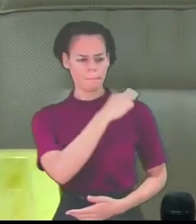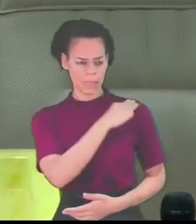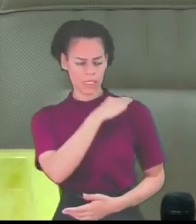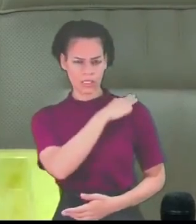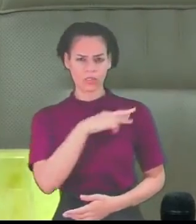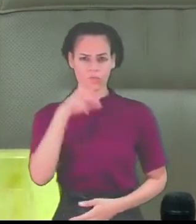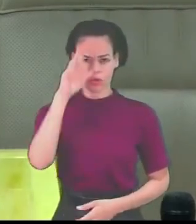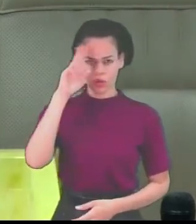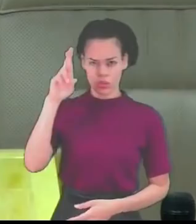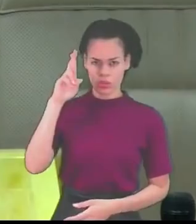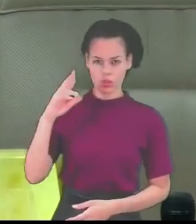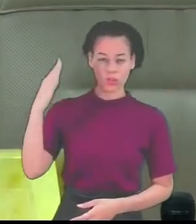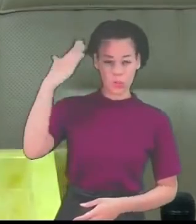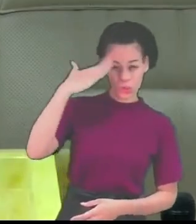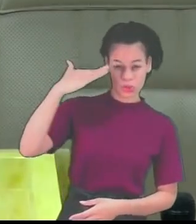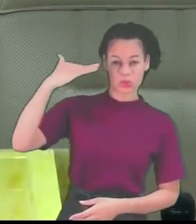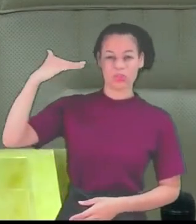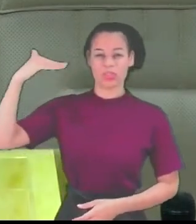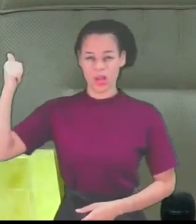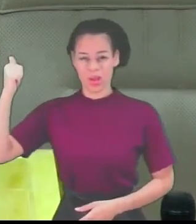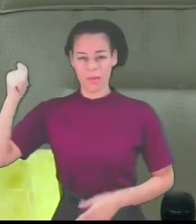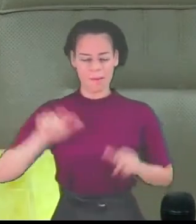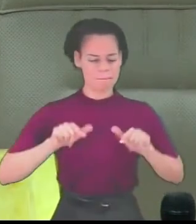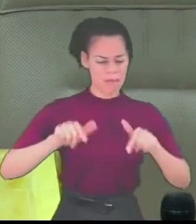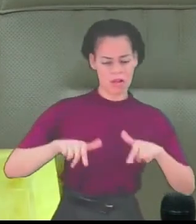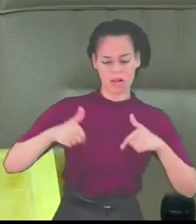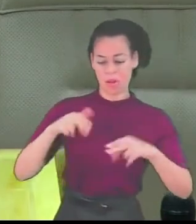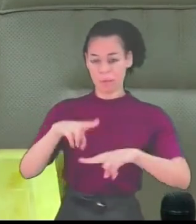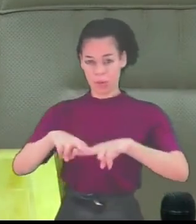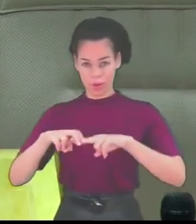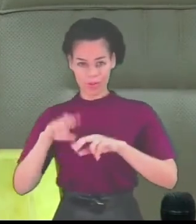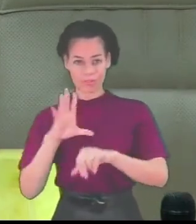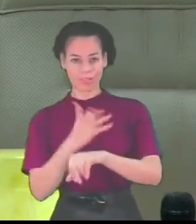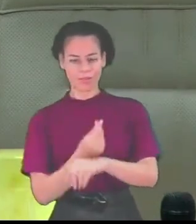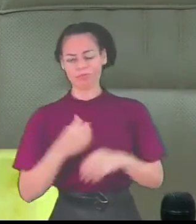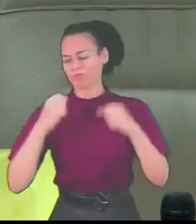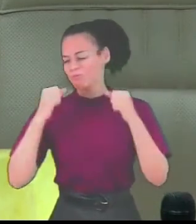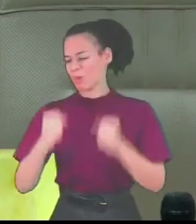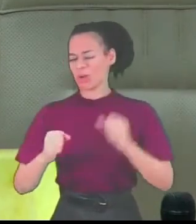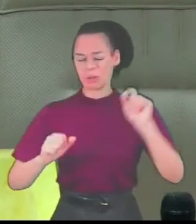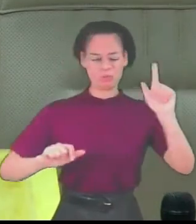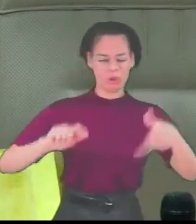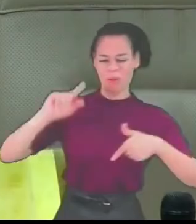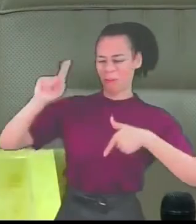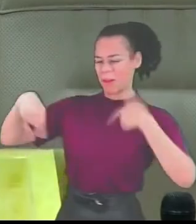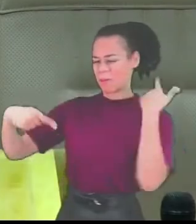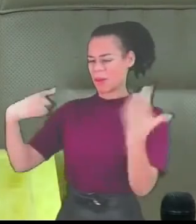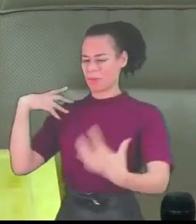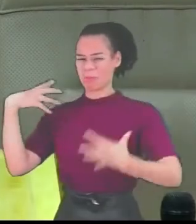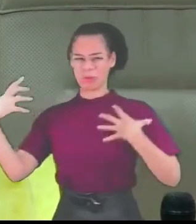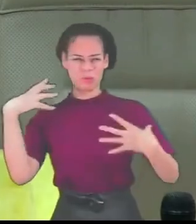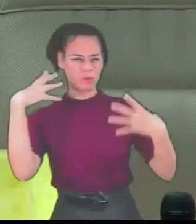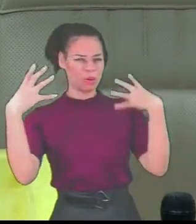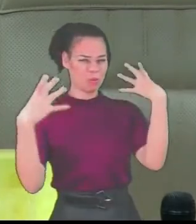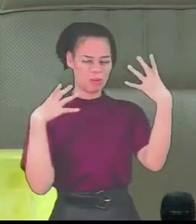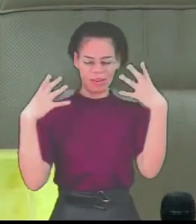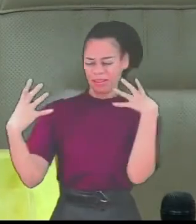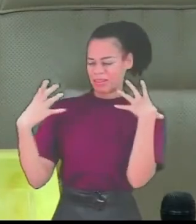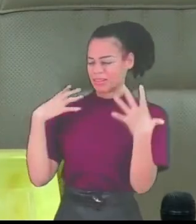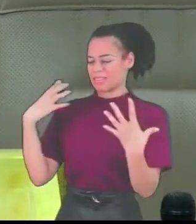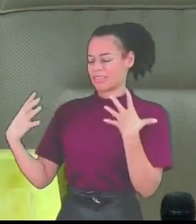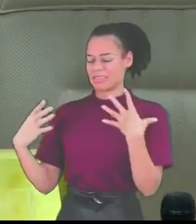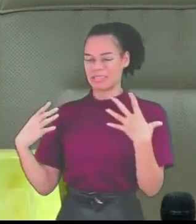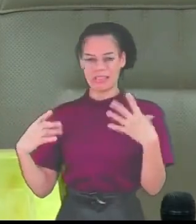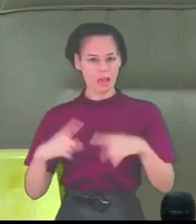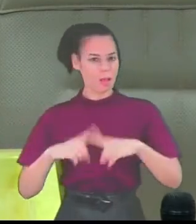então pode bater pode dar chicotada pode falar pode falar a gente não pode